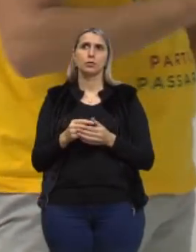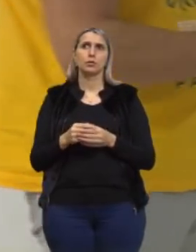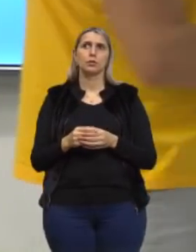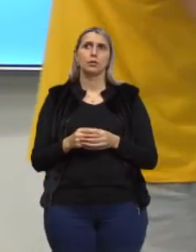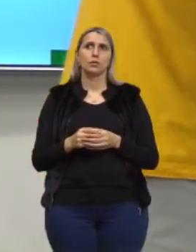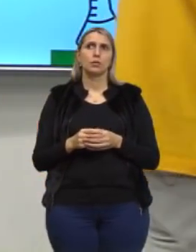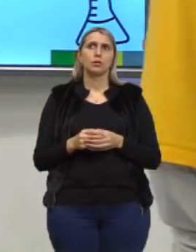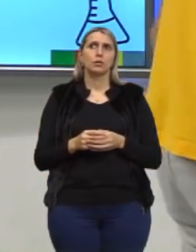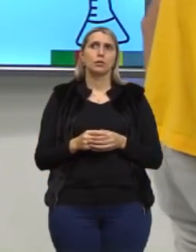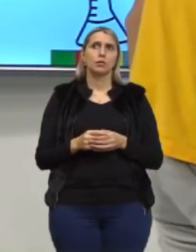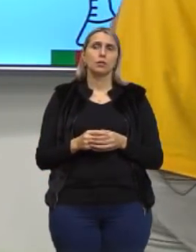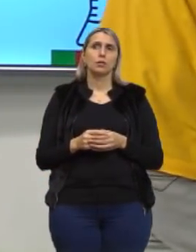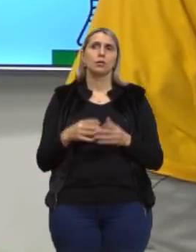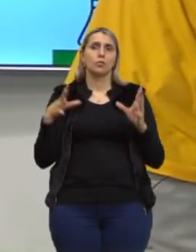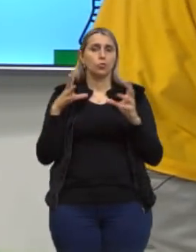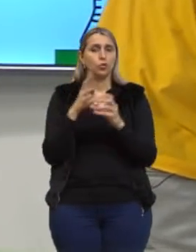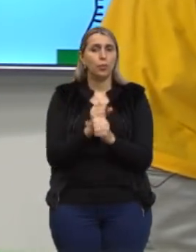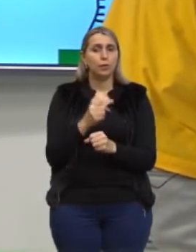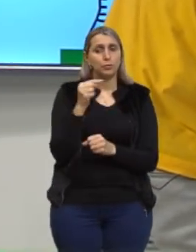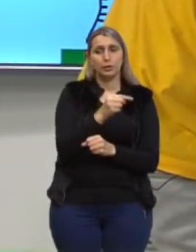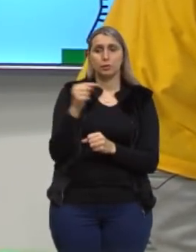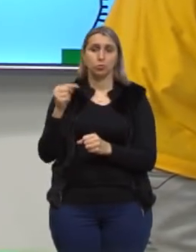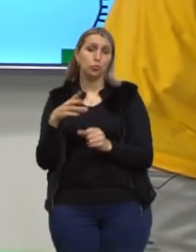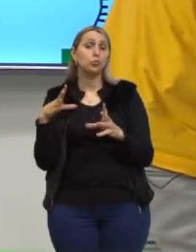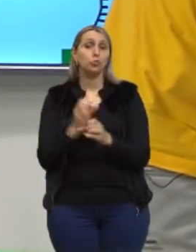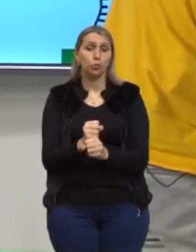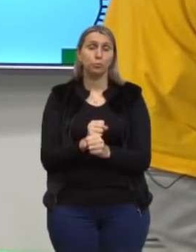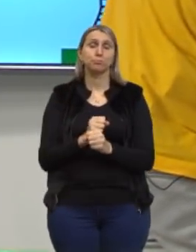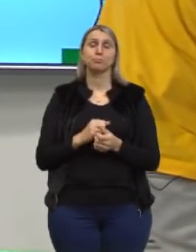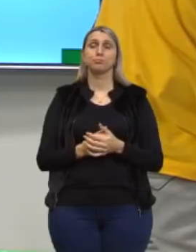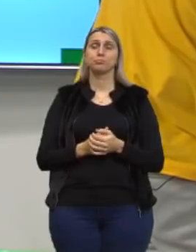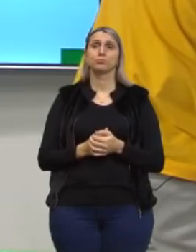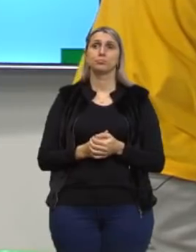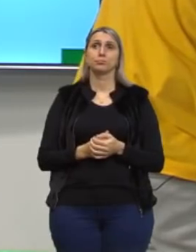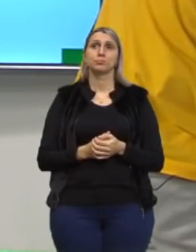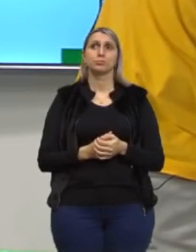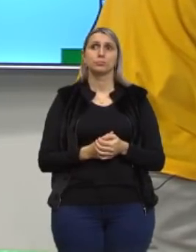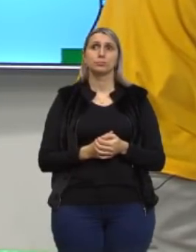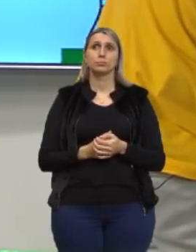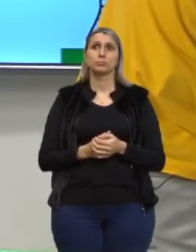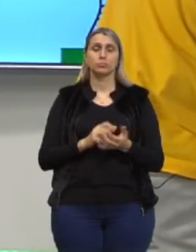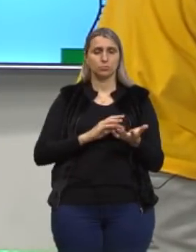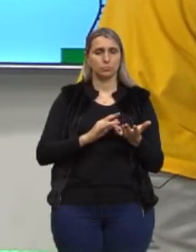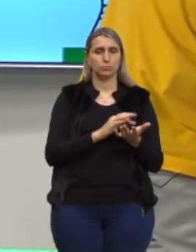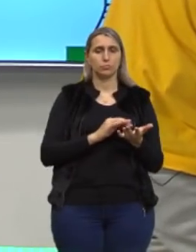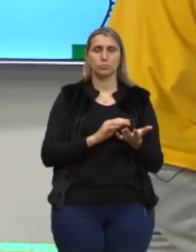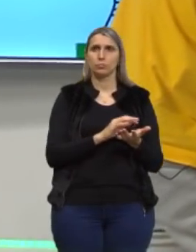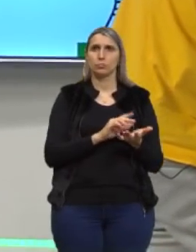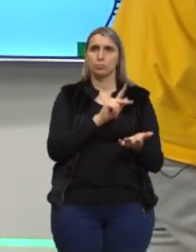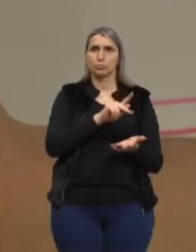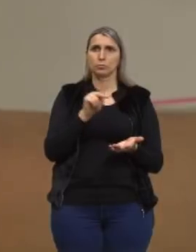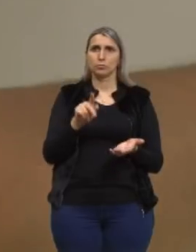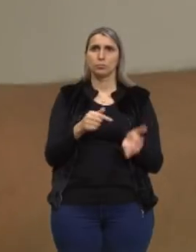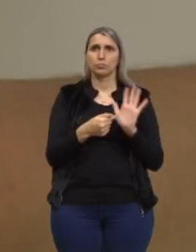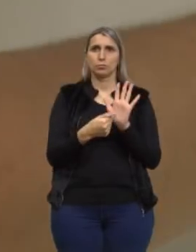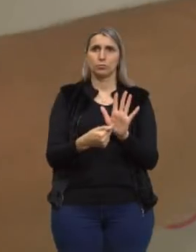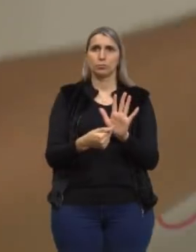na soma algébrica eu vou somar os sinais negativos 61 com com